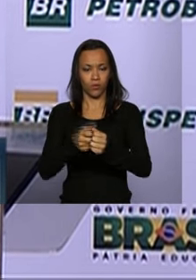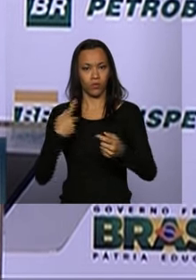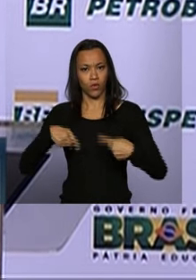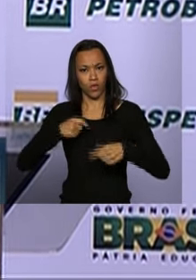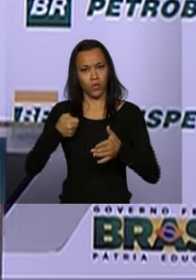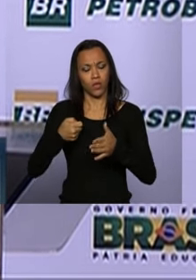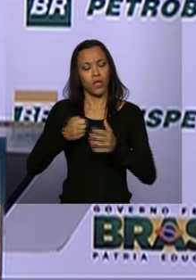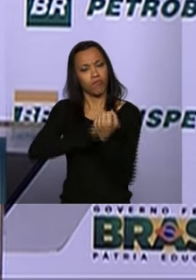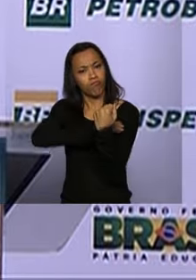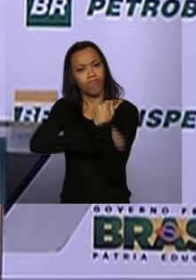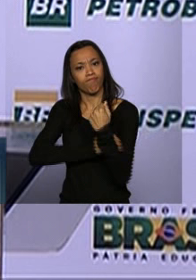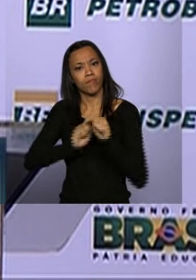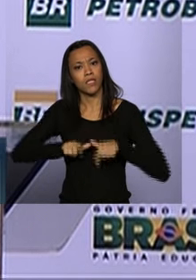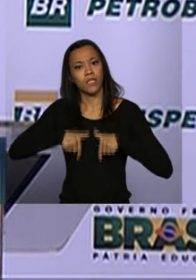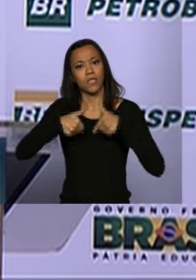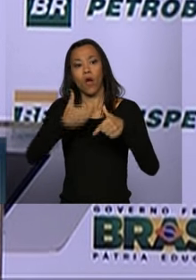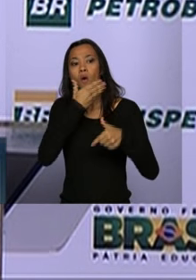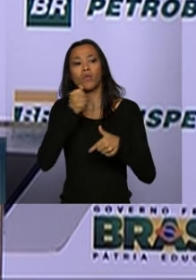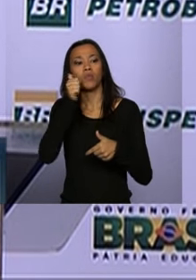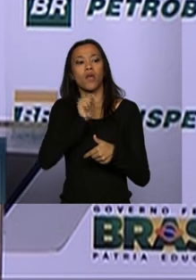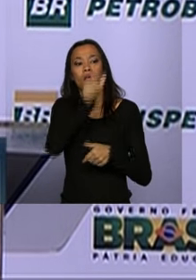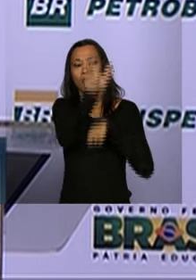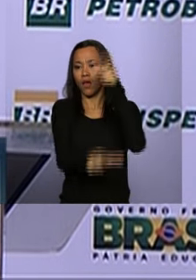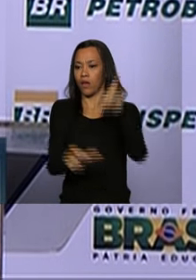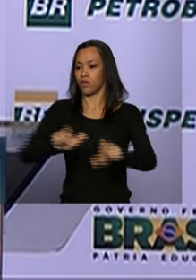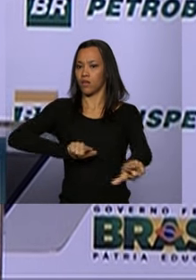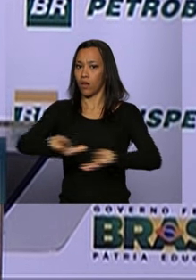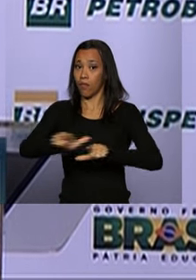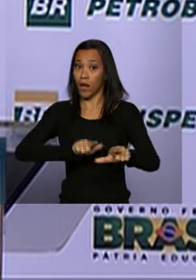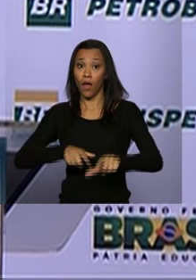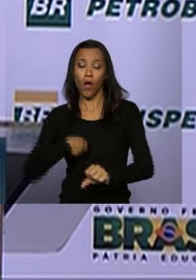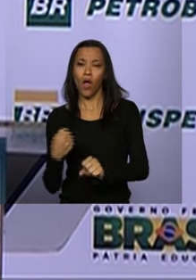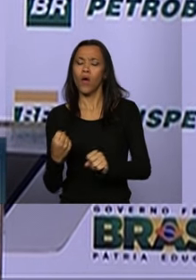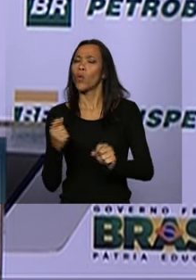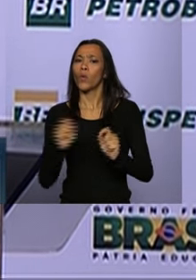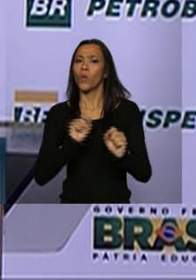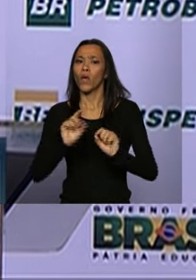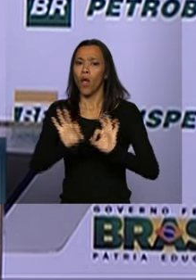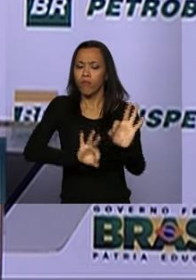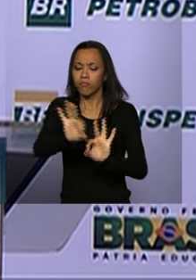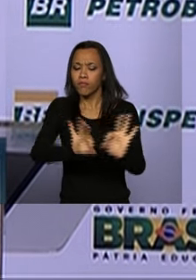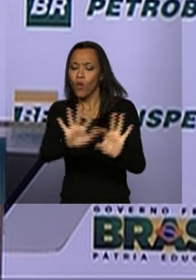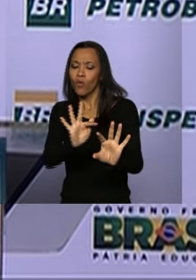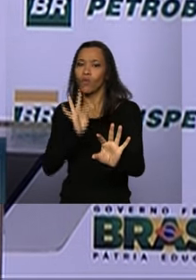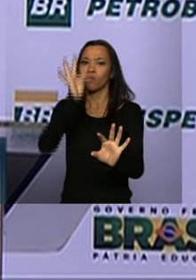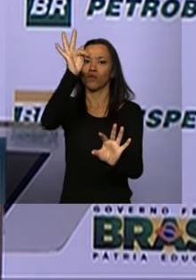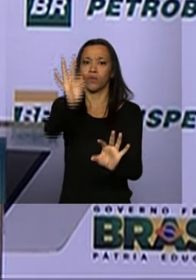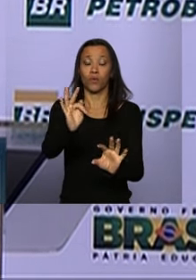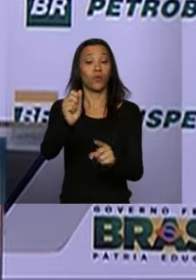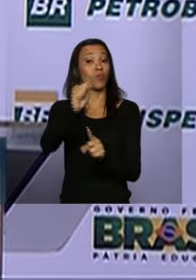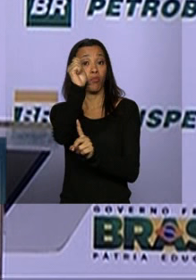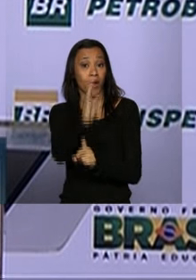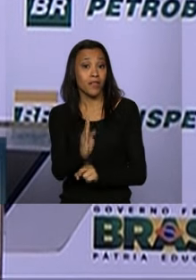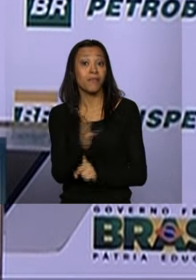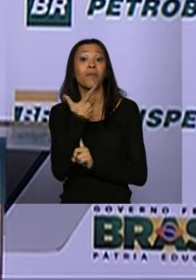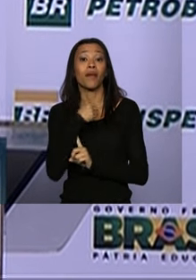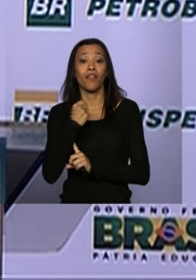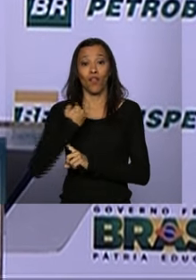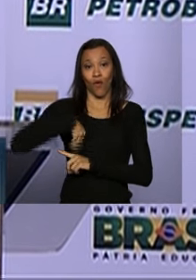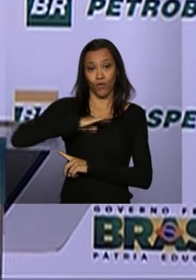nós, trabalhadores e trabalhadoras, construirmos o futuro do Brasil para nossos filhos e nossos netos.